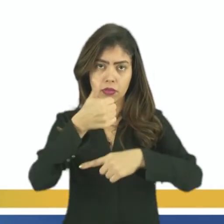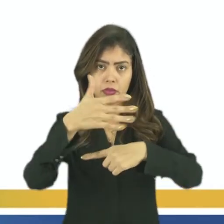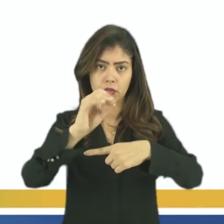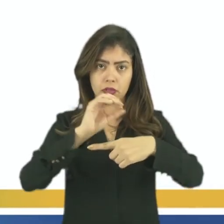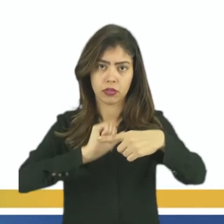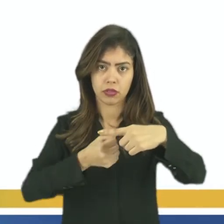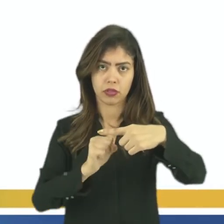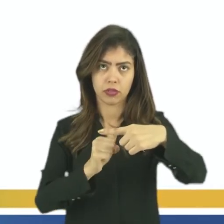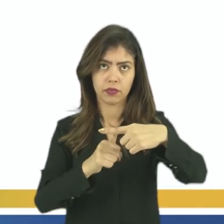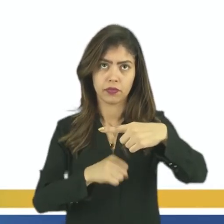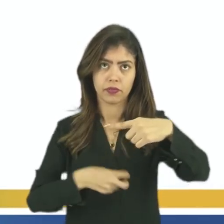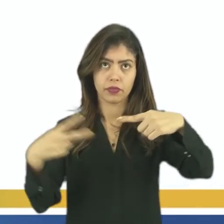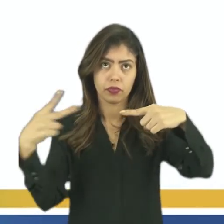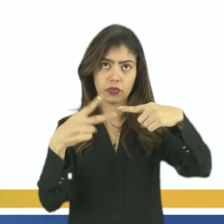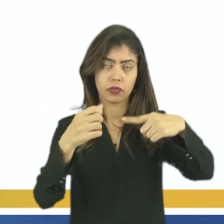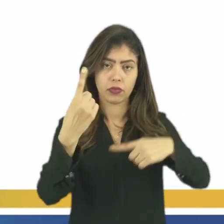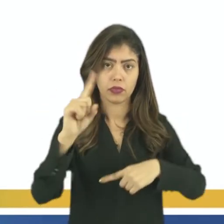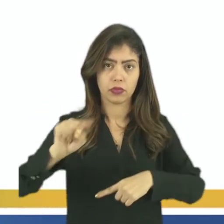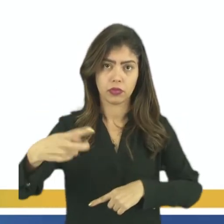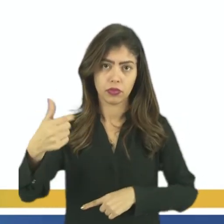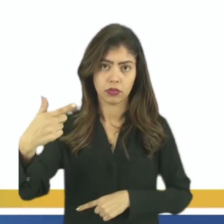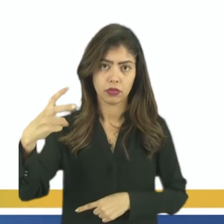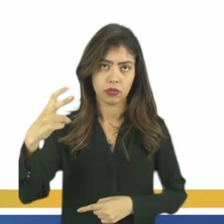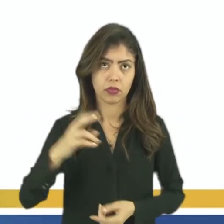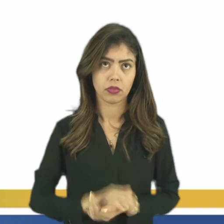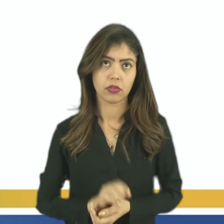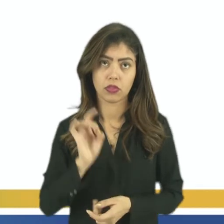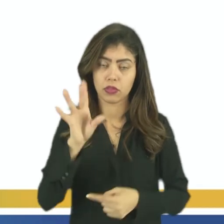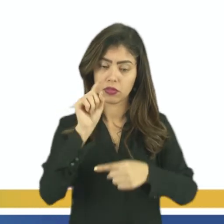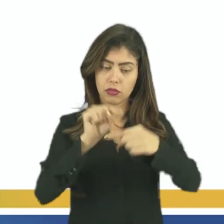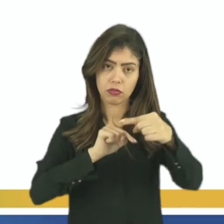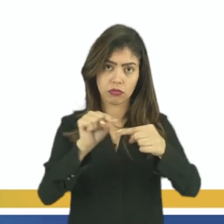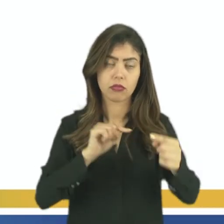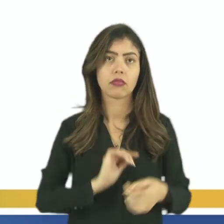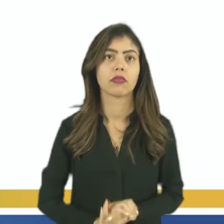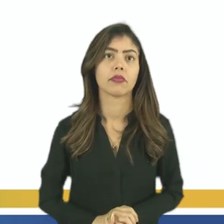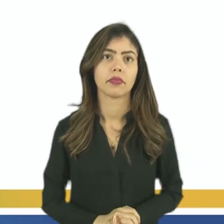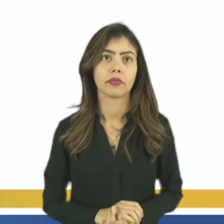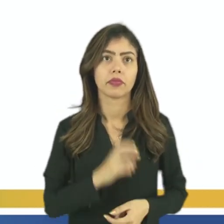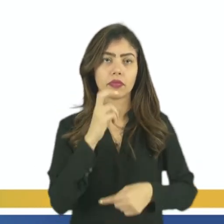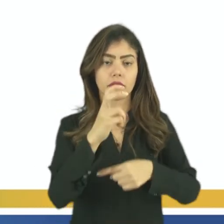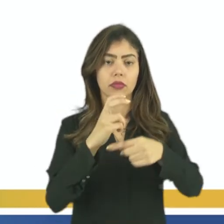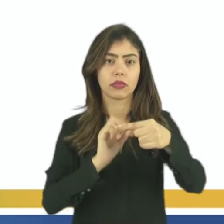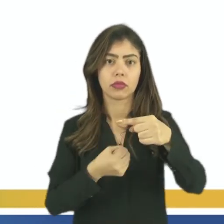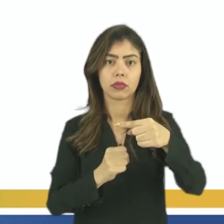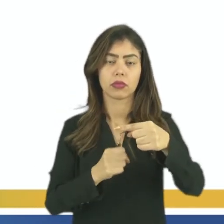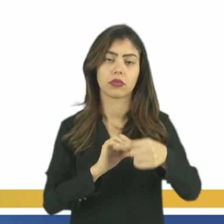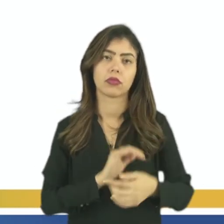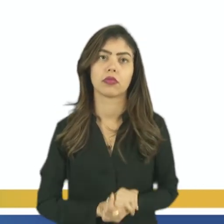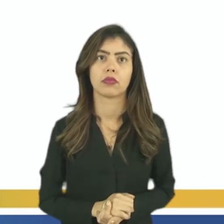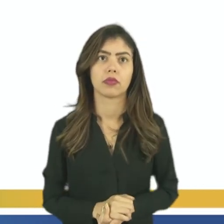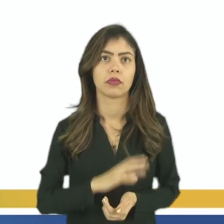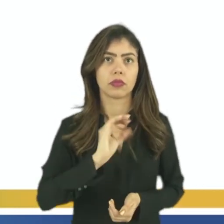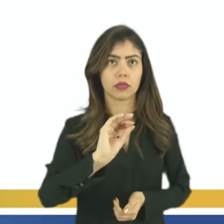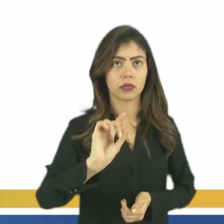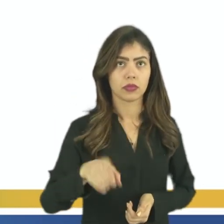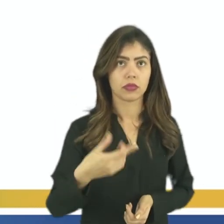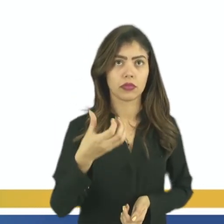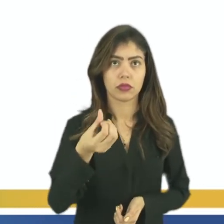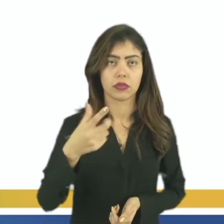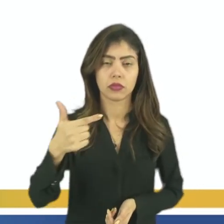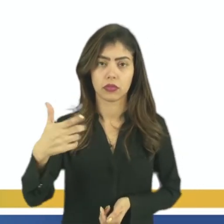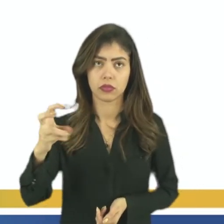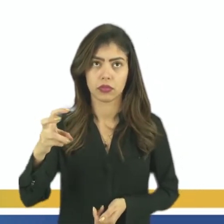depois 10 oitavos 1,25 basta dividir 10 para oito depois cinco oitavos